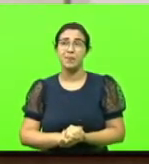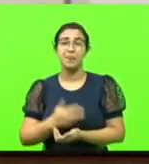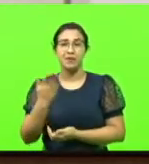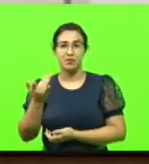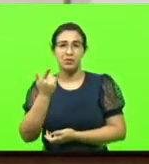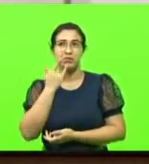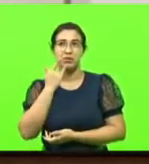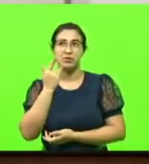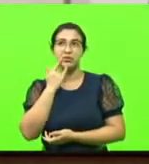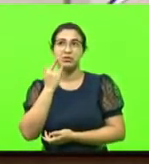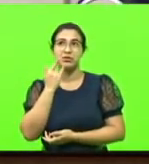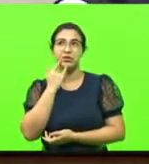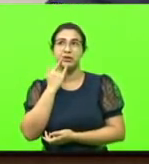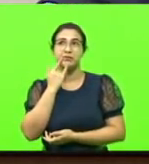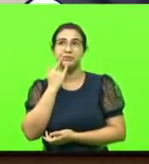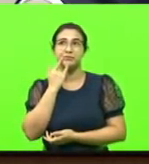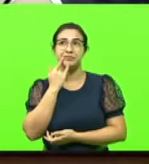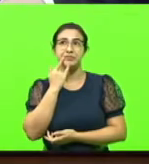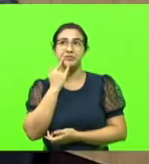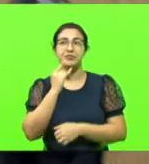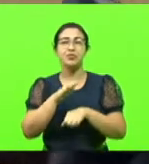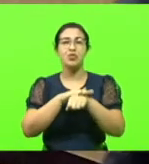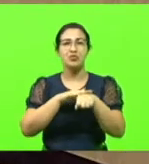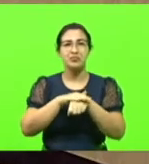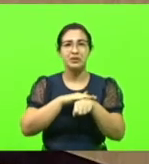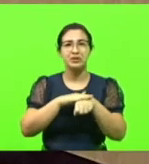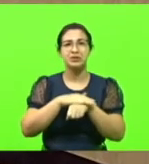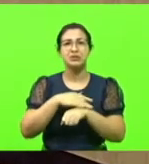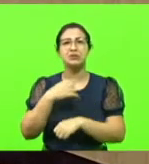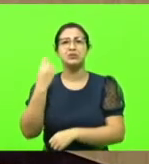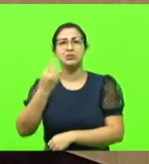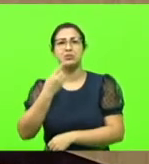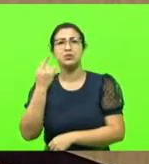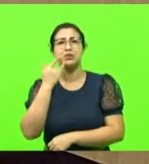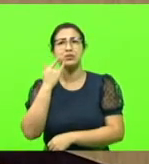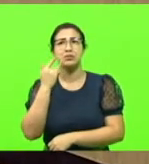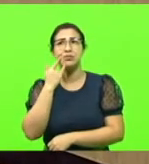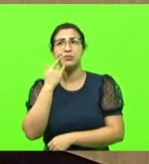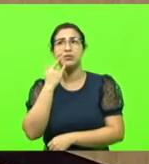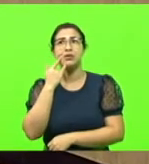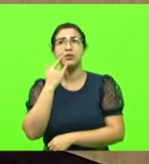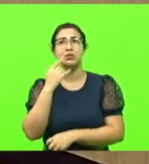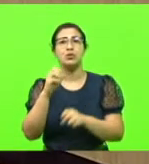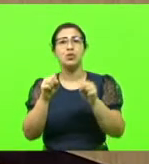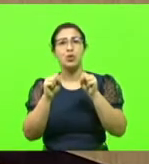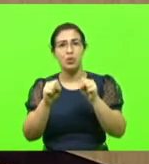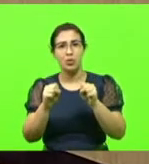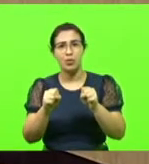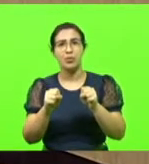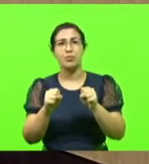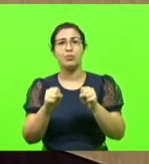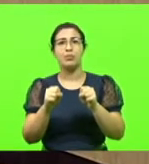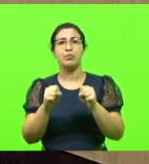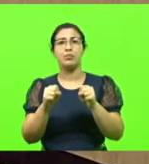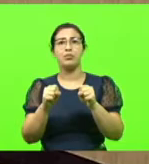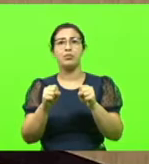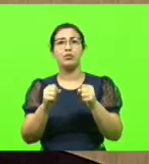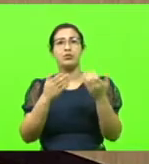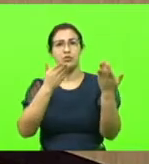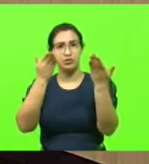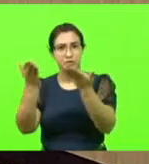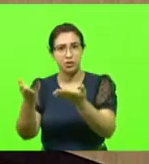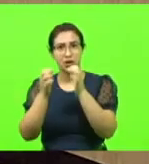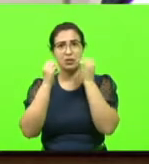de Nadal. Olha, conversamos com o deputado Mauro de Nadal e o senhor poderia levar essa demanda para nós lá